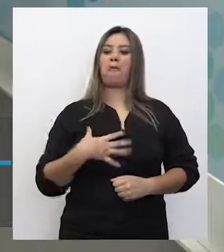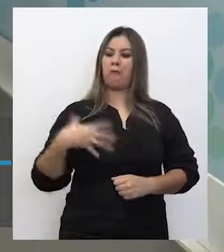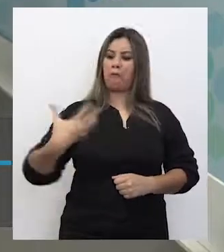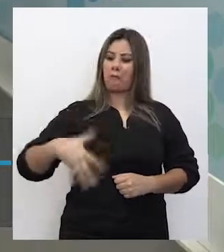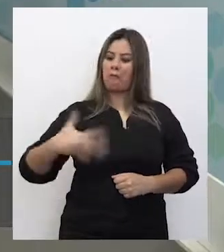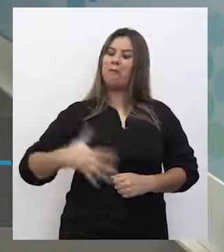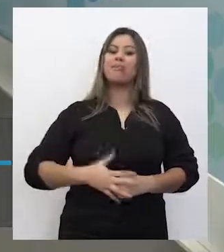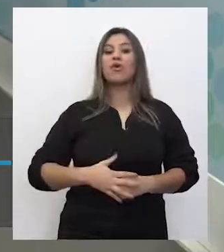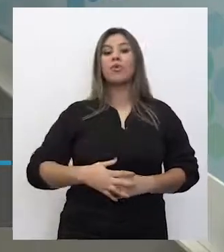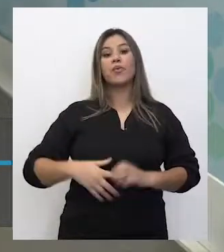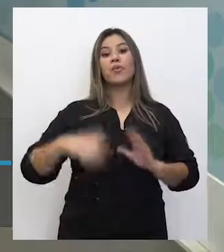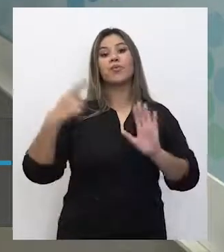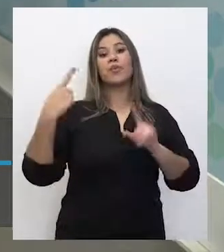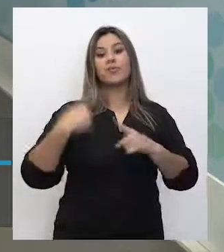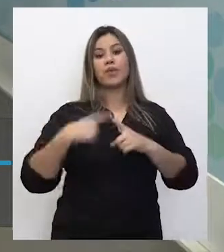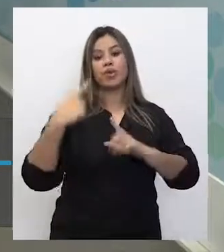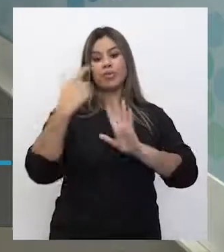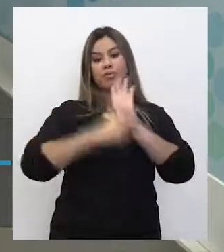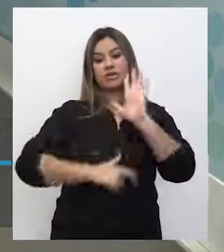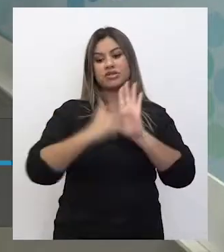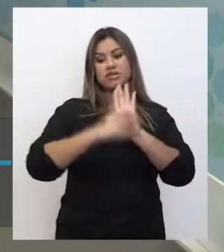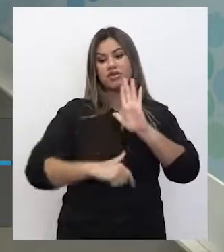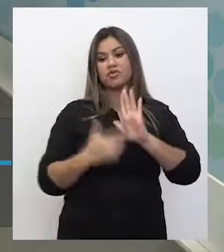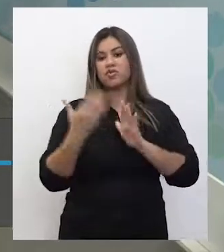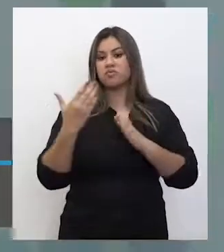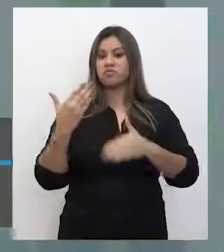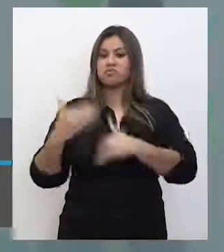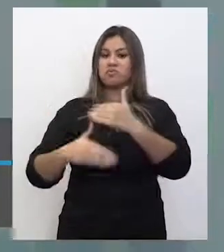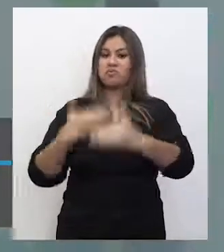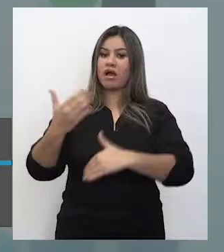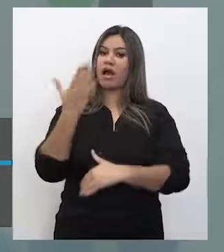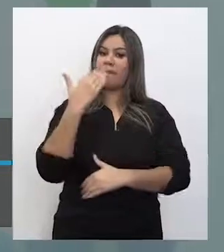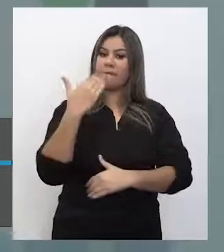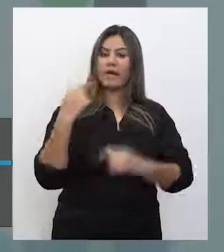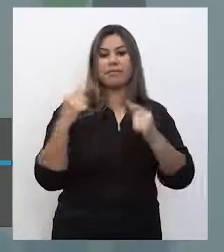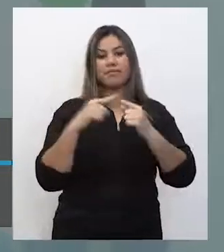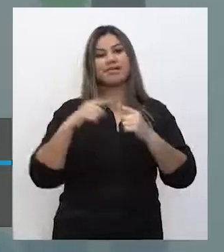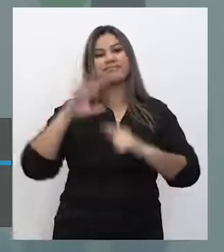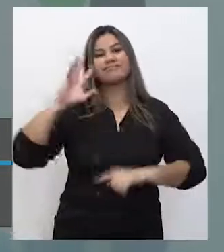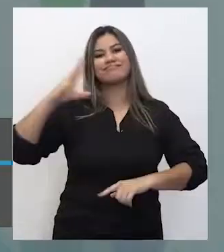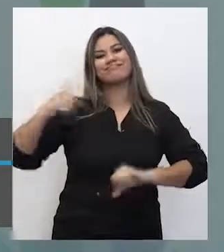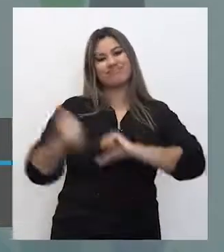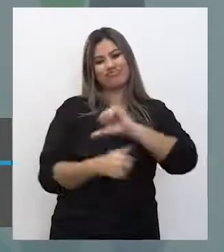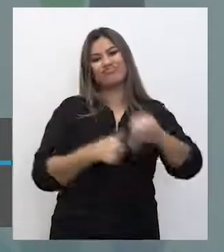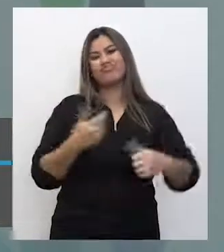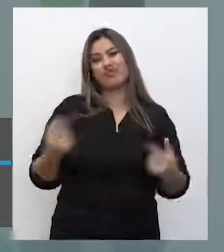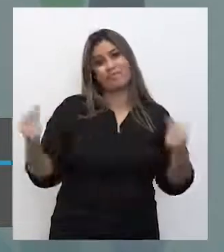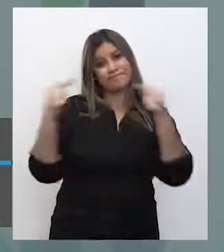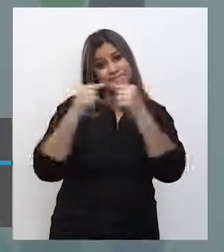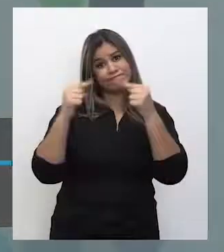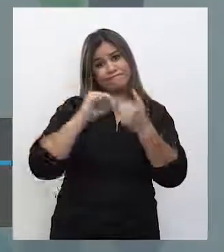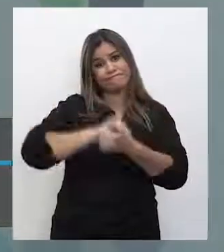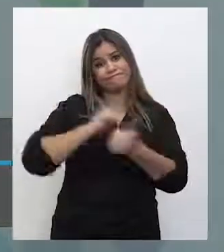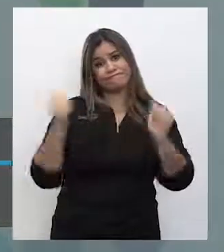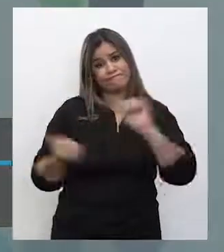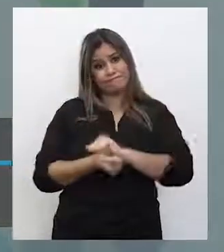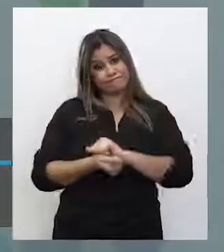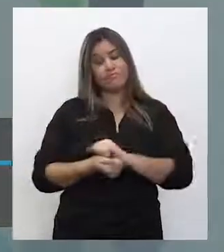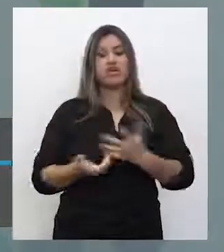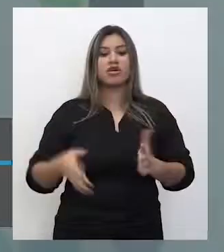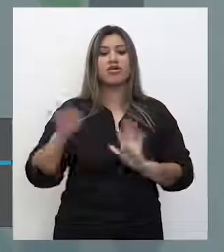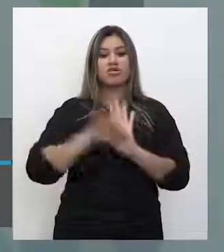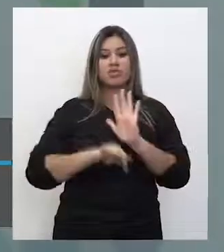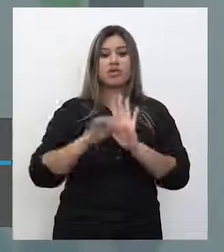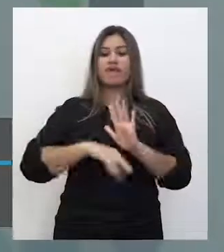o padrão da produção alimentar está mudando de acordo com as mudanças climáticas. Sim. Né? E de acordo com o texto,